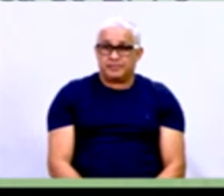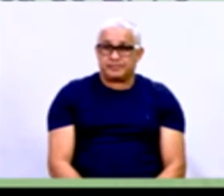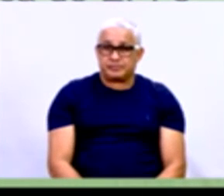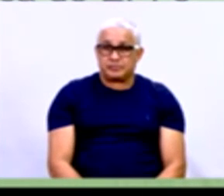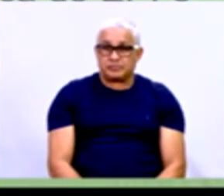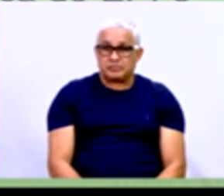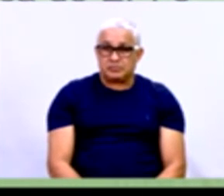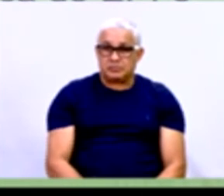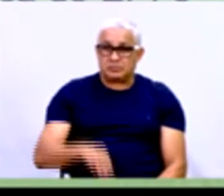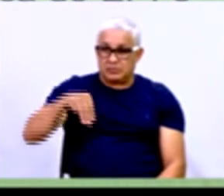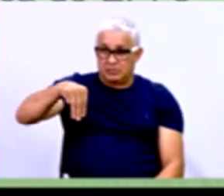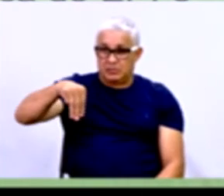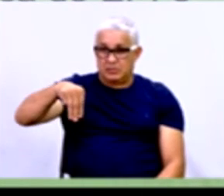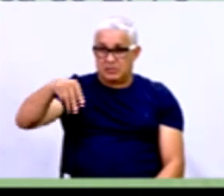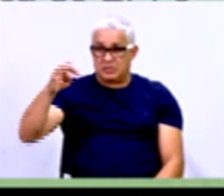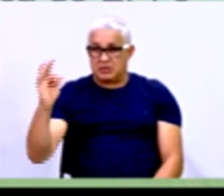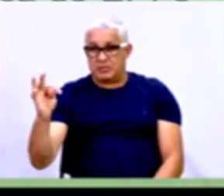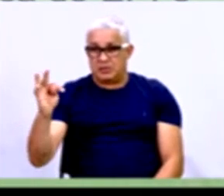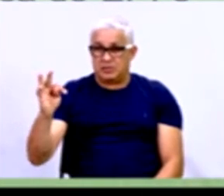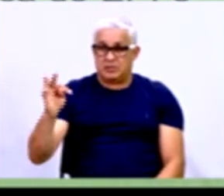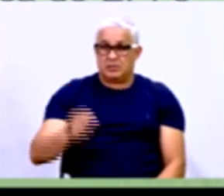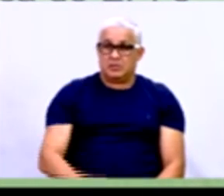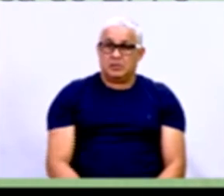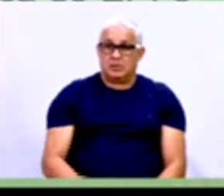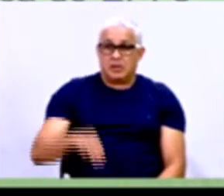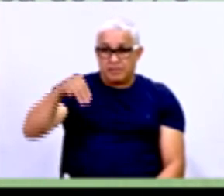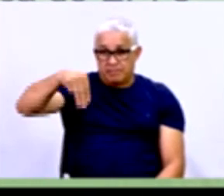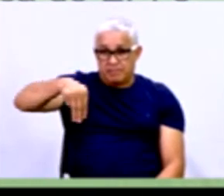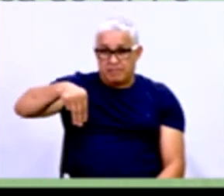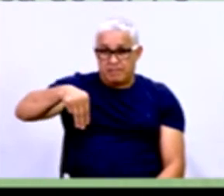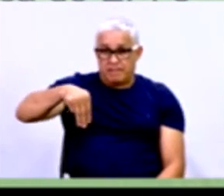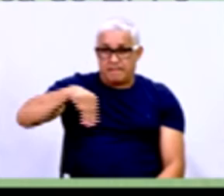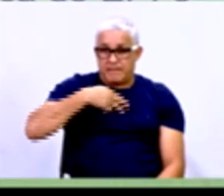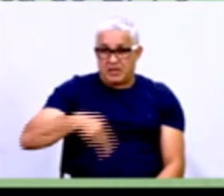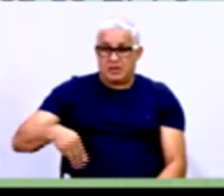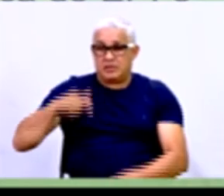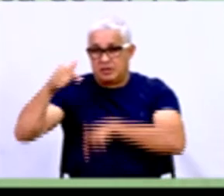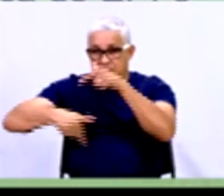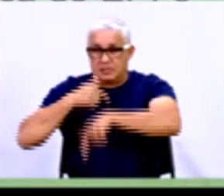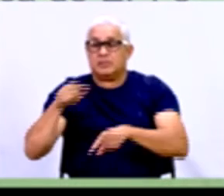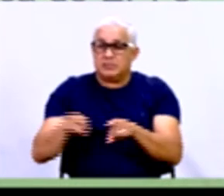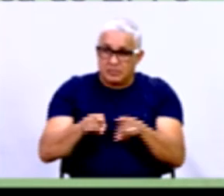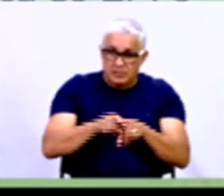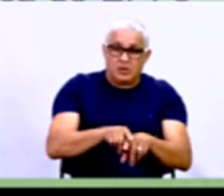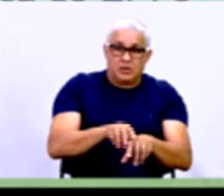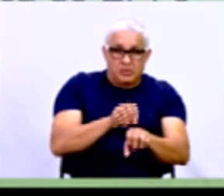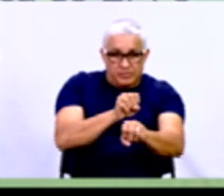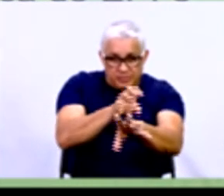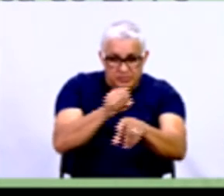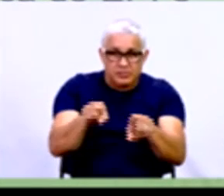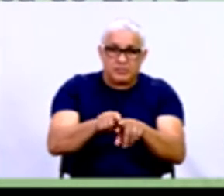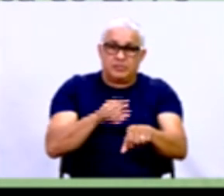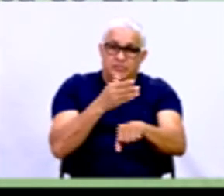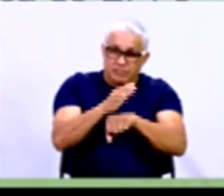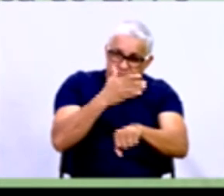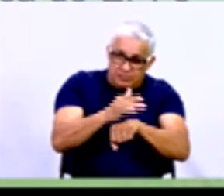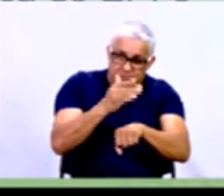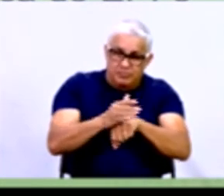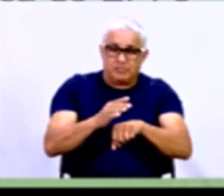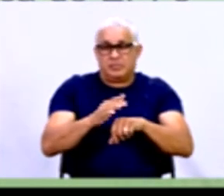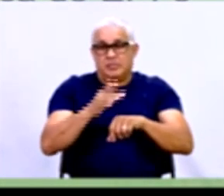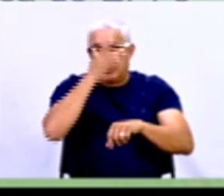Emprego. Então, essa parte aí está correta. Vamos lá, o segundo. De orientar e treinar o funcionário quanto ao uso